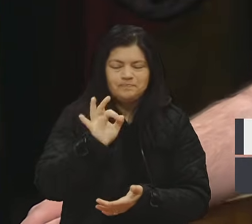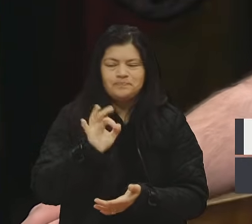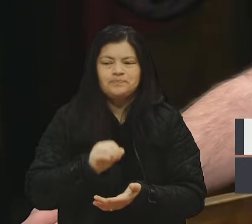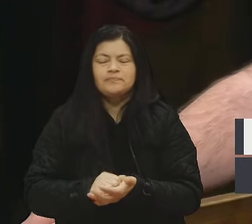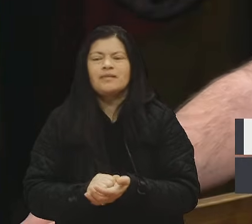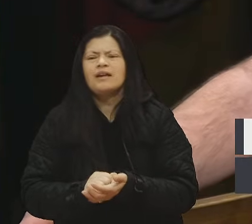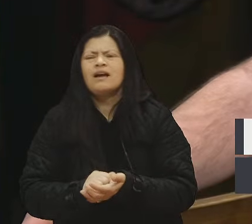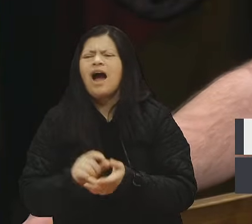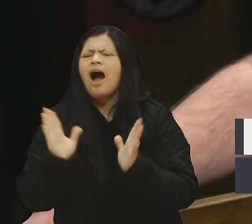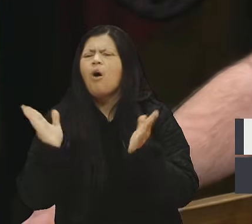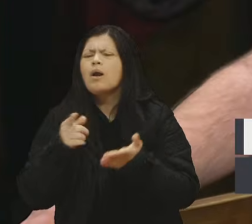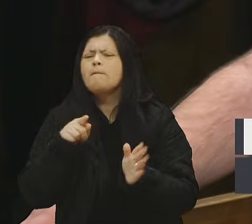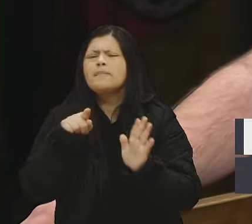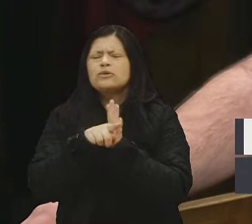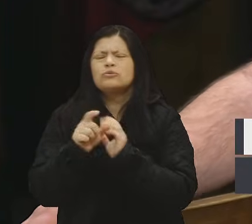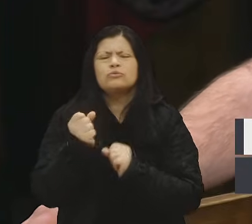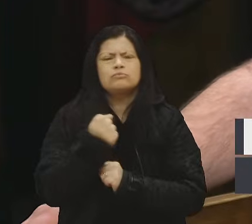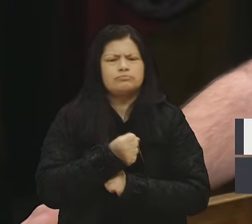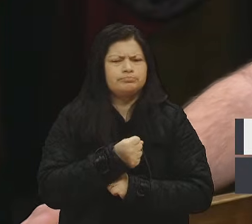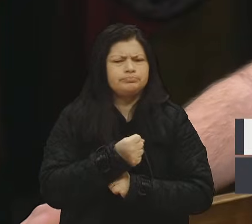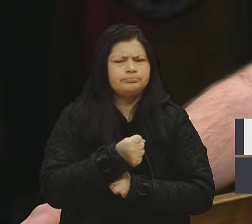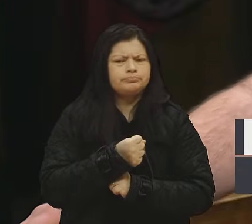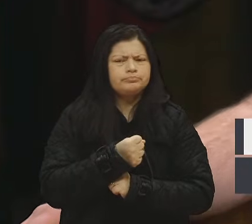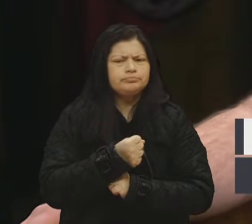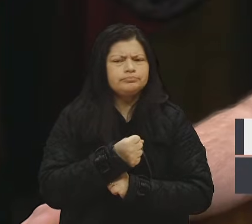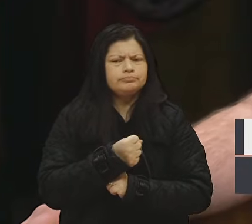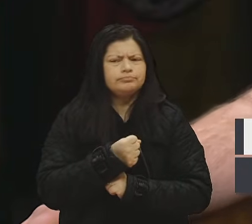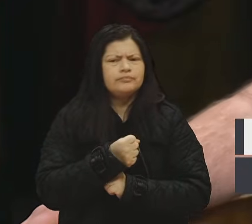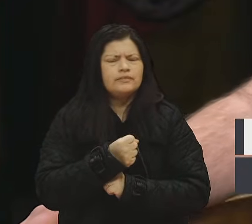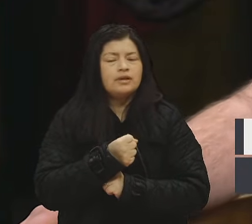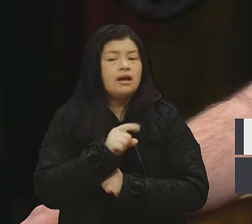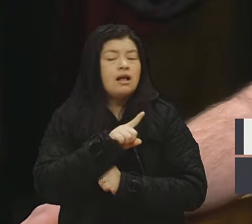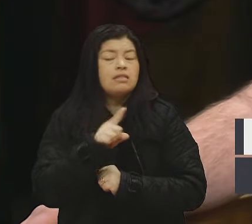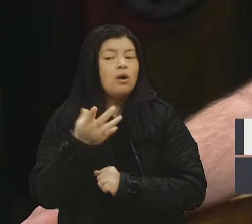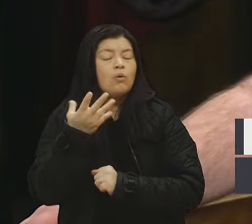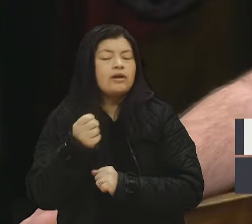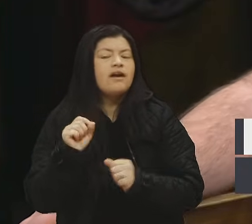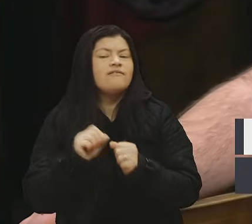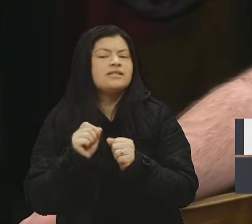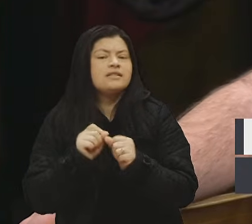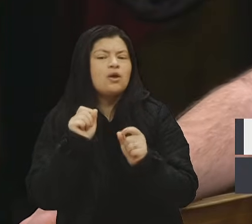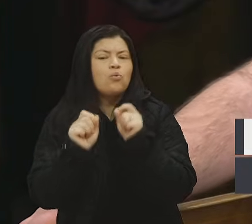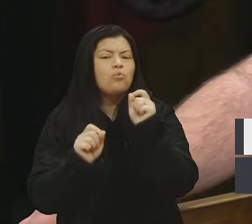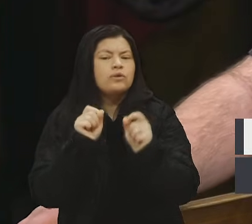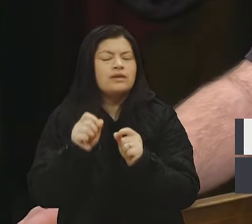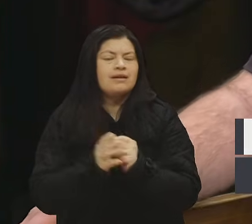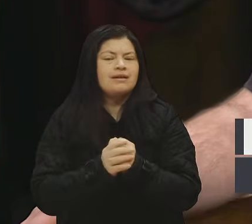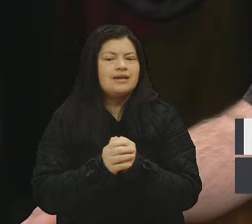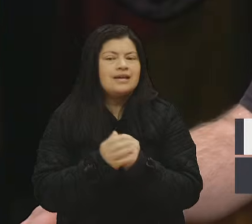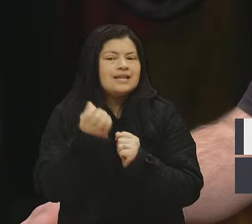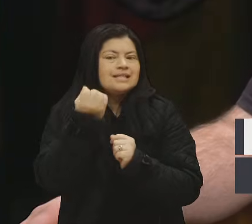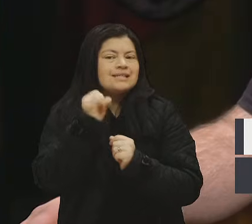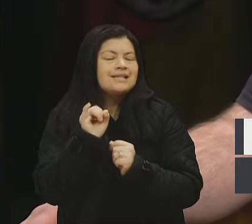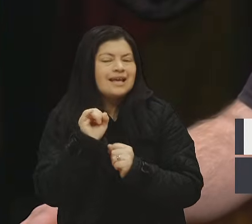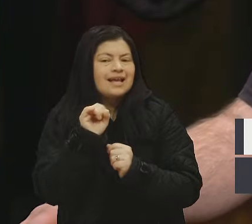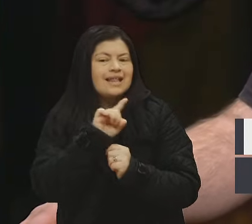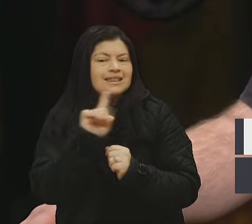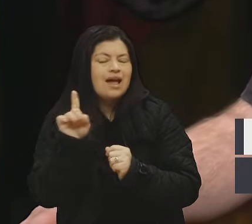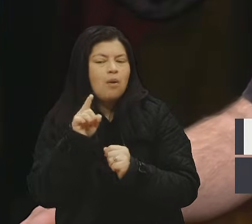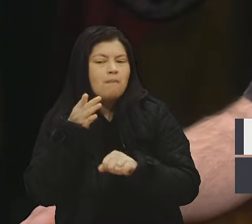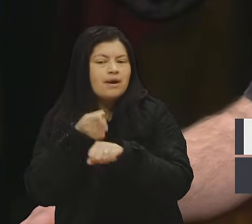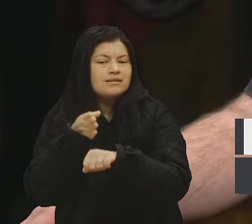pergunto, será que... E aí eu não quero fazer juízo de valor aqui, mas será que eles não interferem na